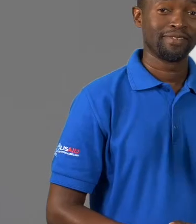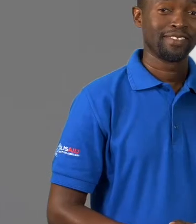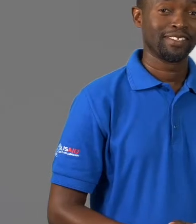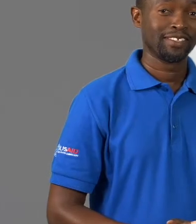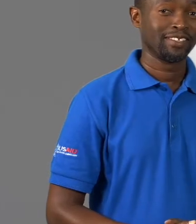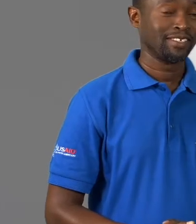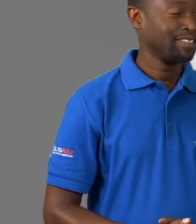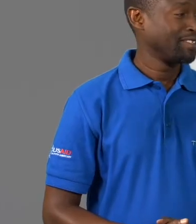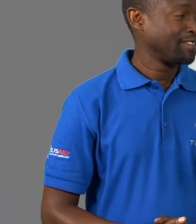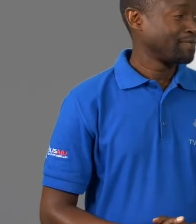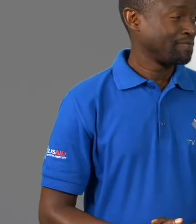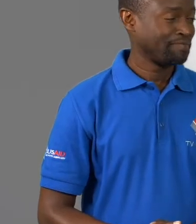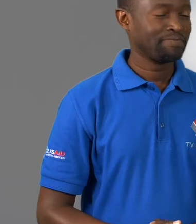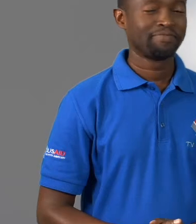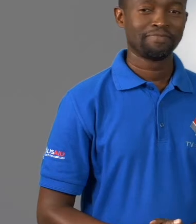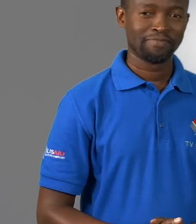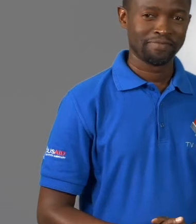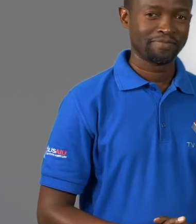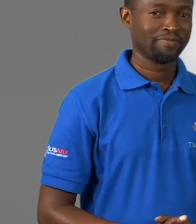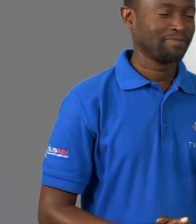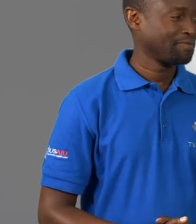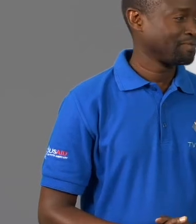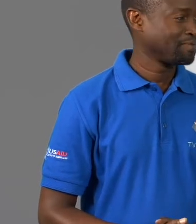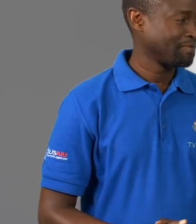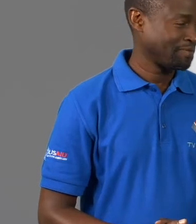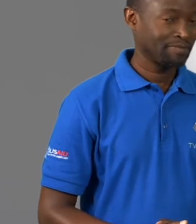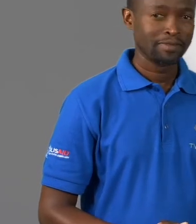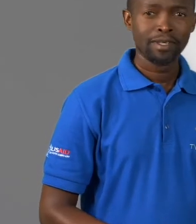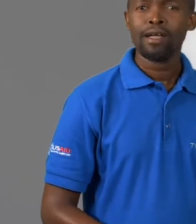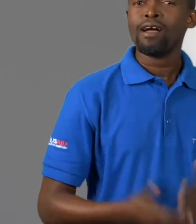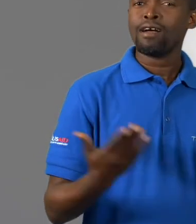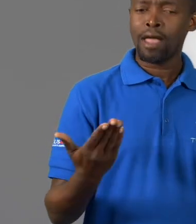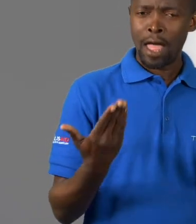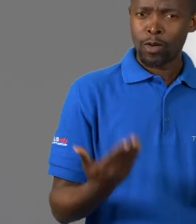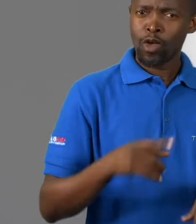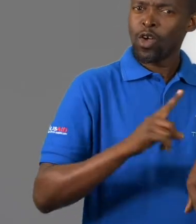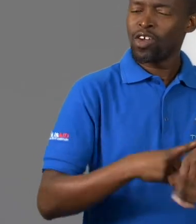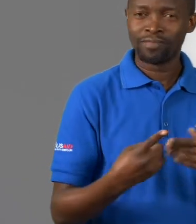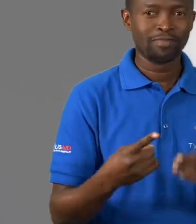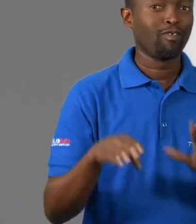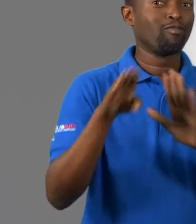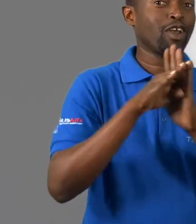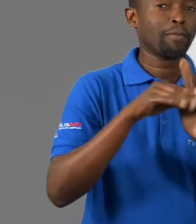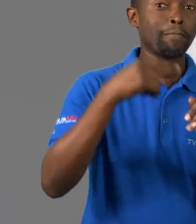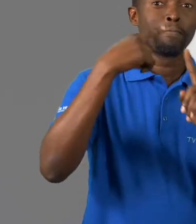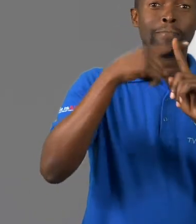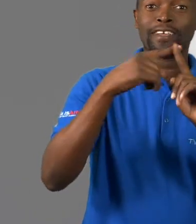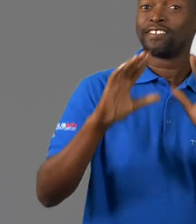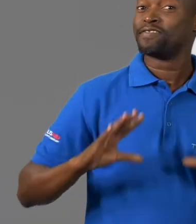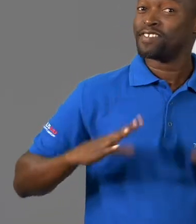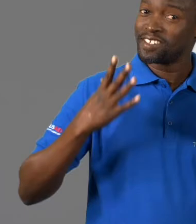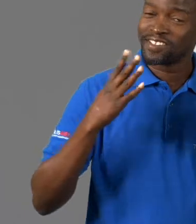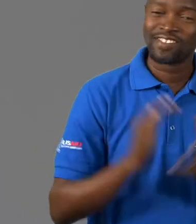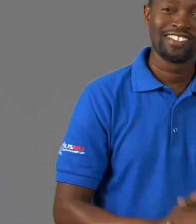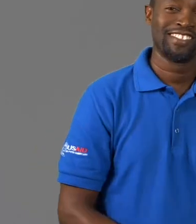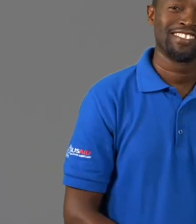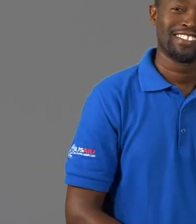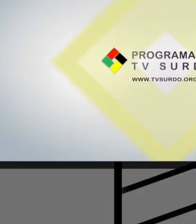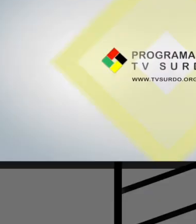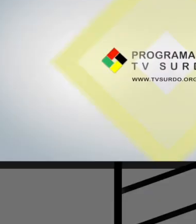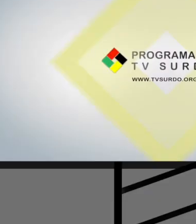Bem-vindos ao terceiro e último bloco do nosso programa. Agora é hora da rubrica Mais